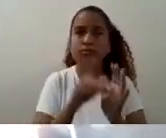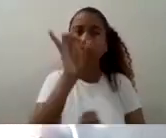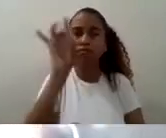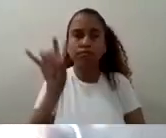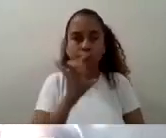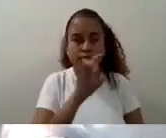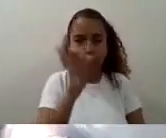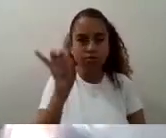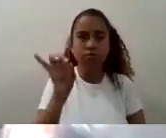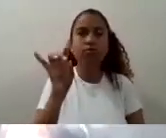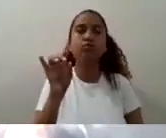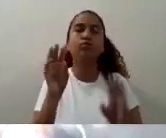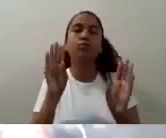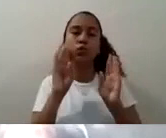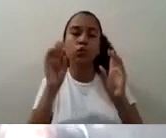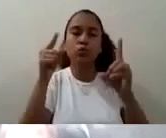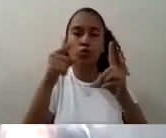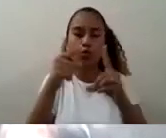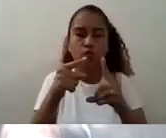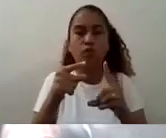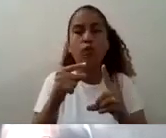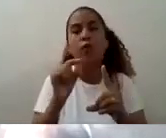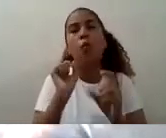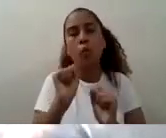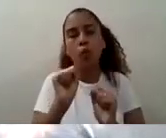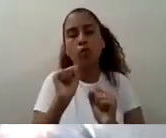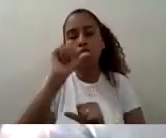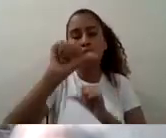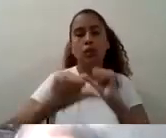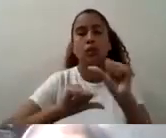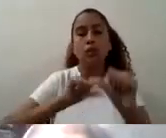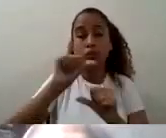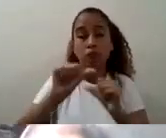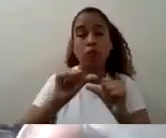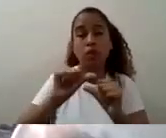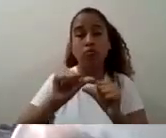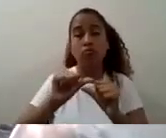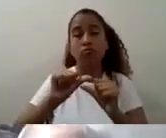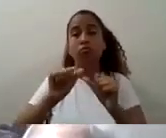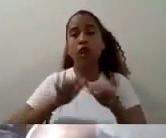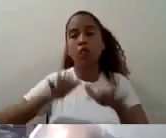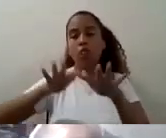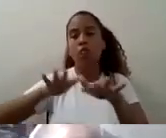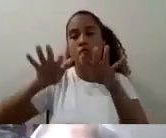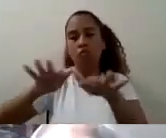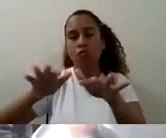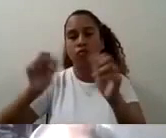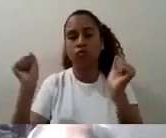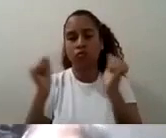objetivos específicos pode ser transformado em ações. Então,